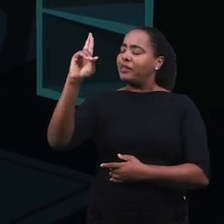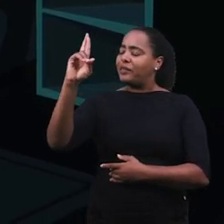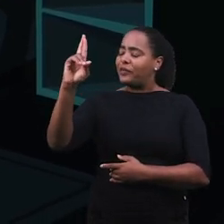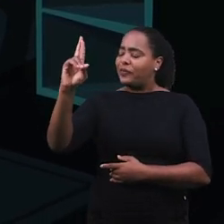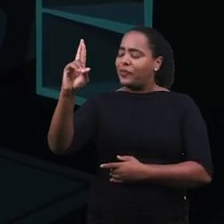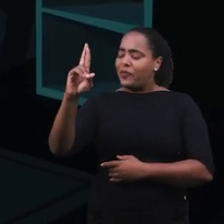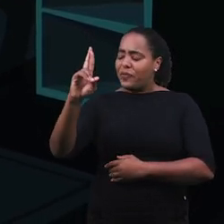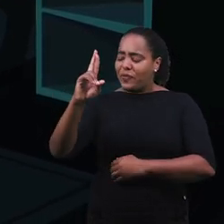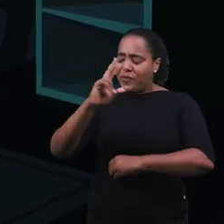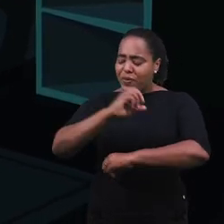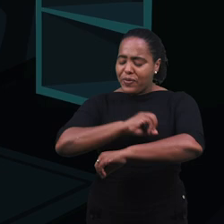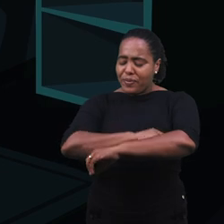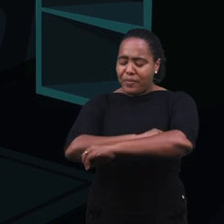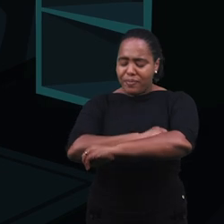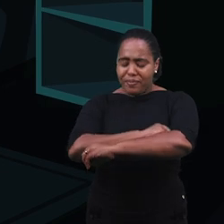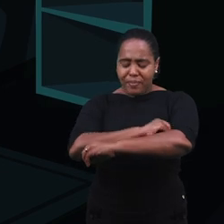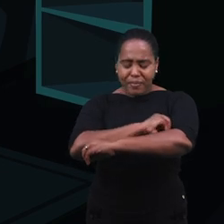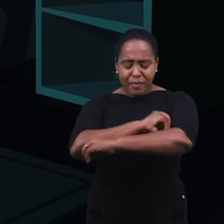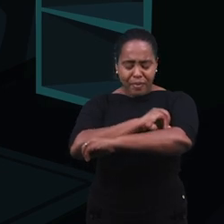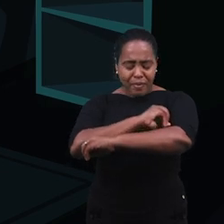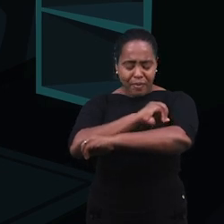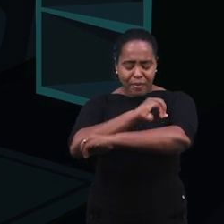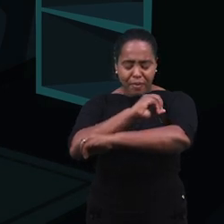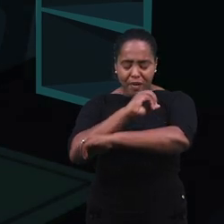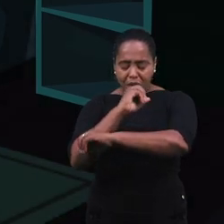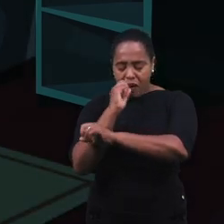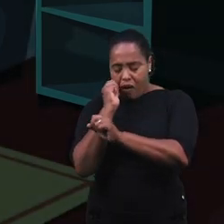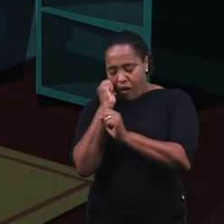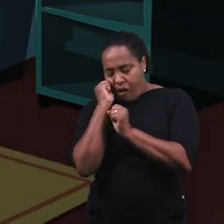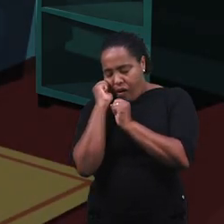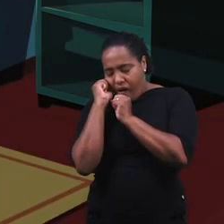Bem cedo acordo